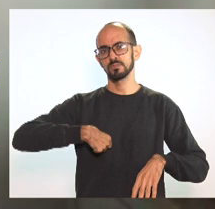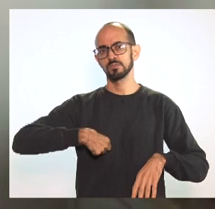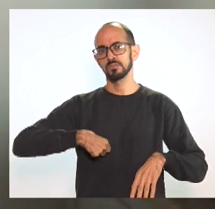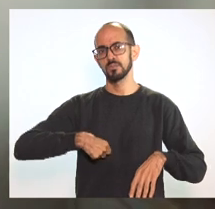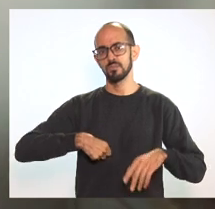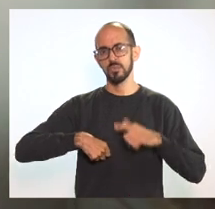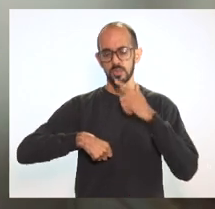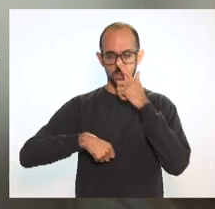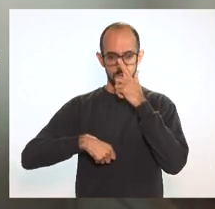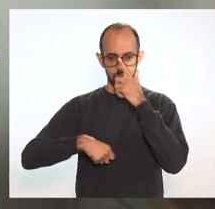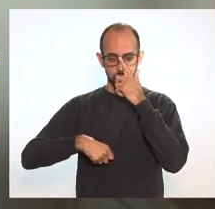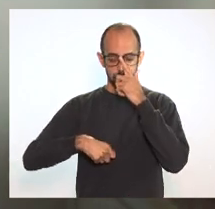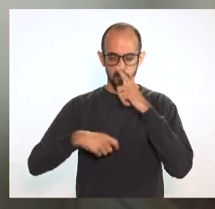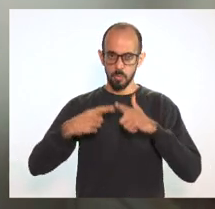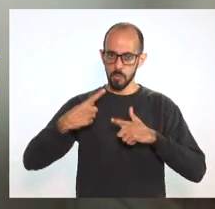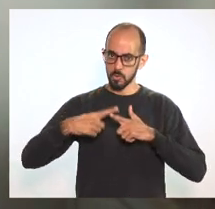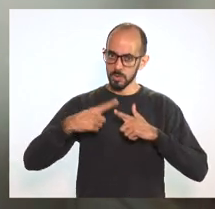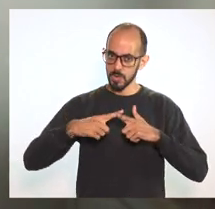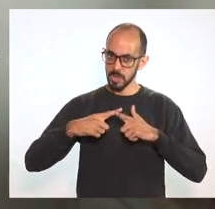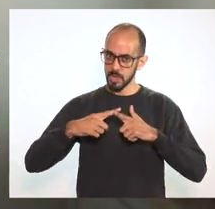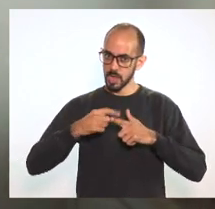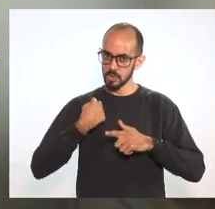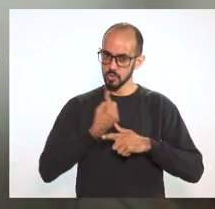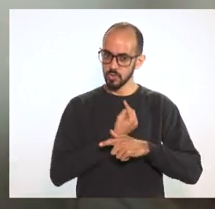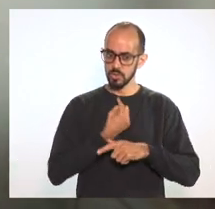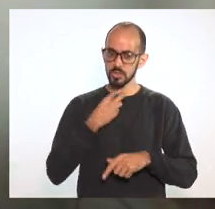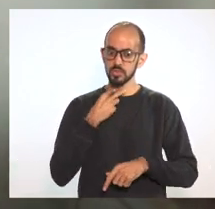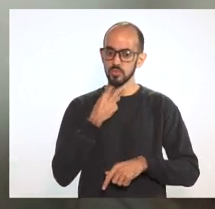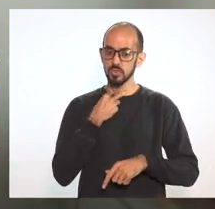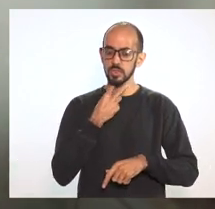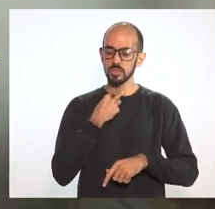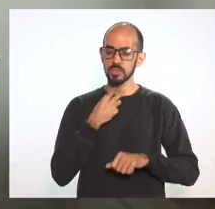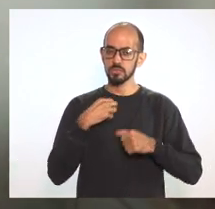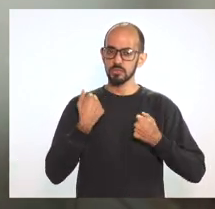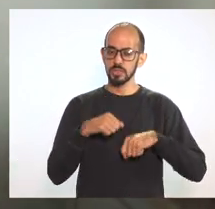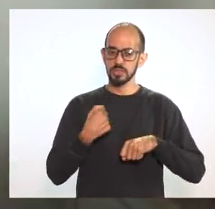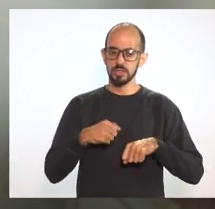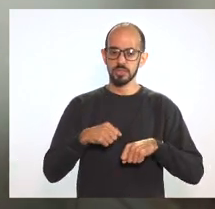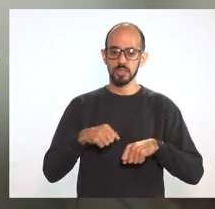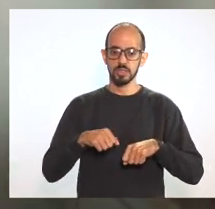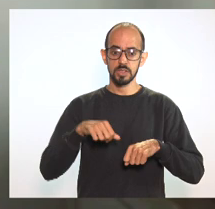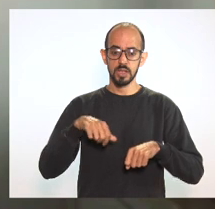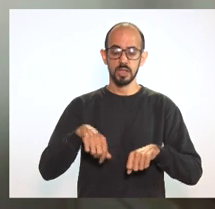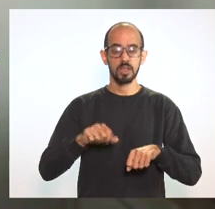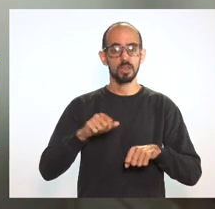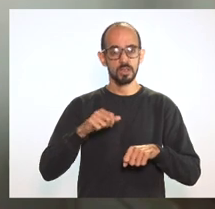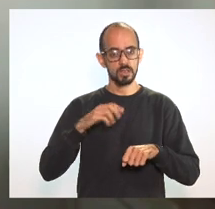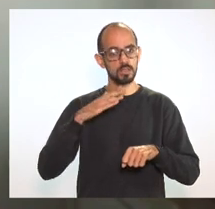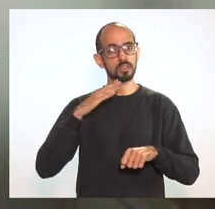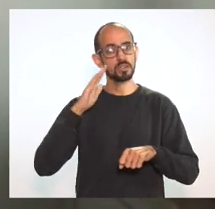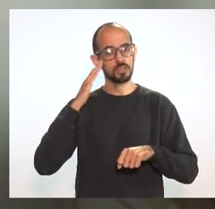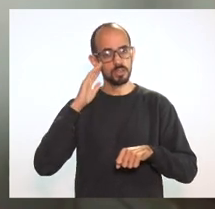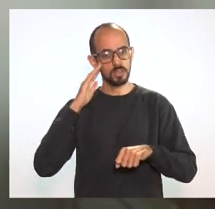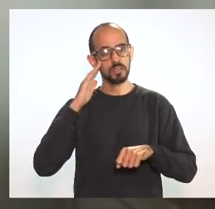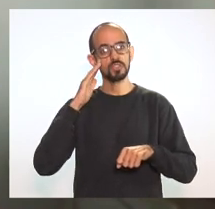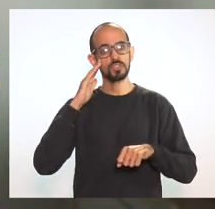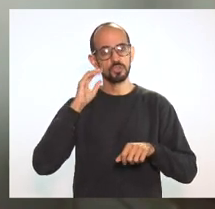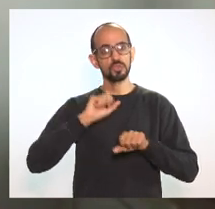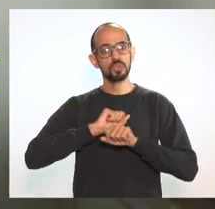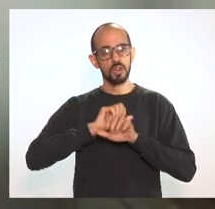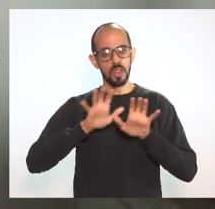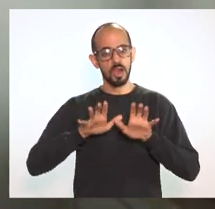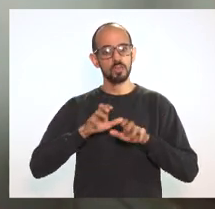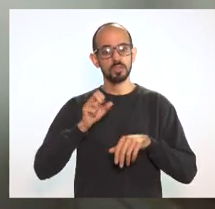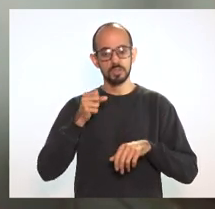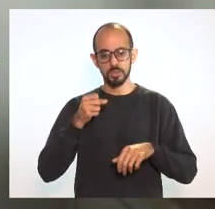porque as nossas vozes precisam serem ouvidas. E se insistirmos, o